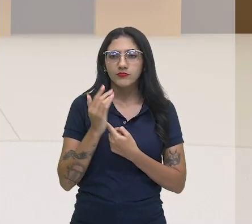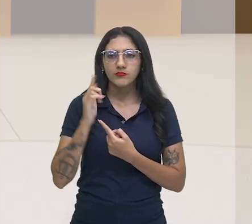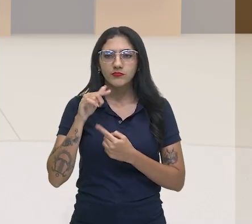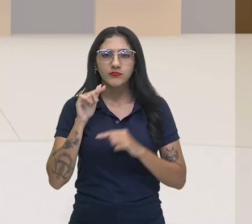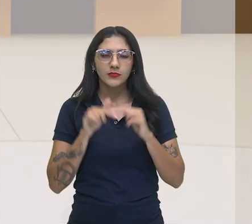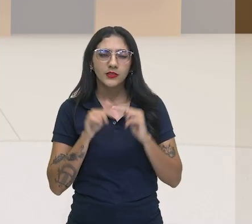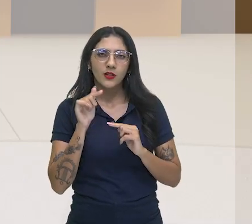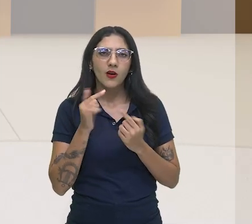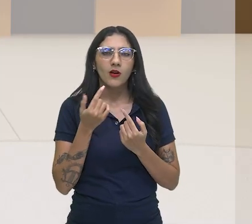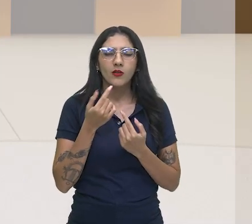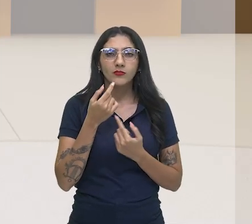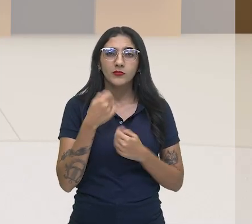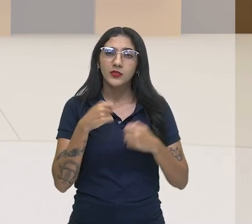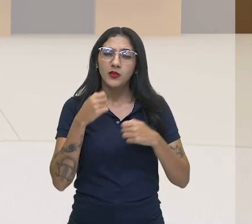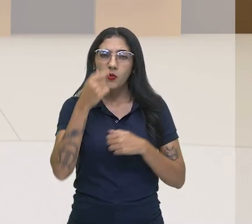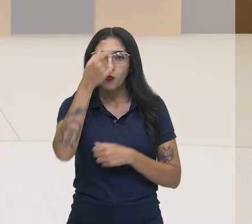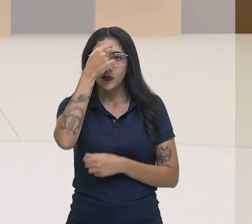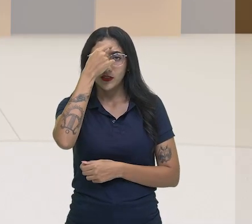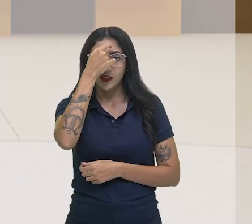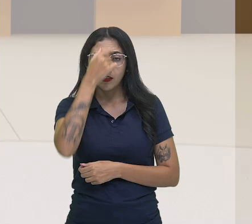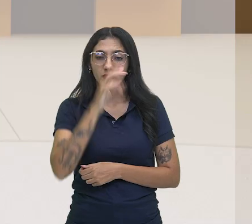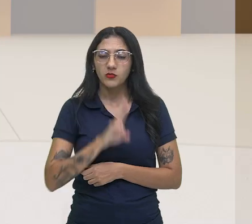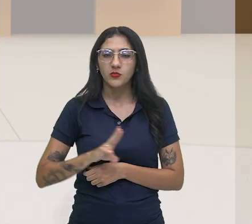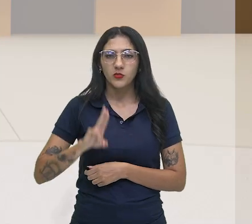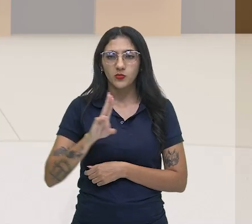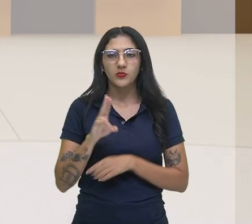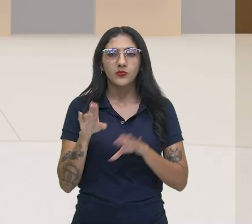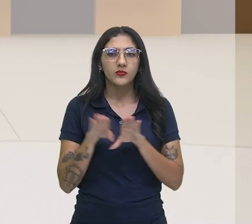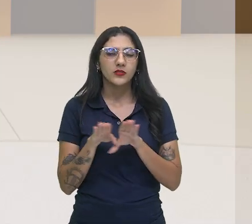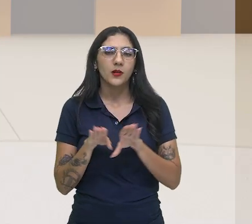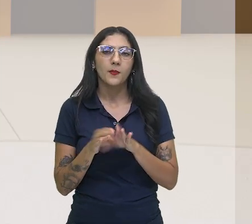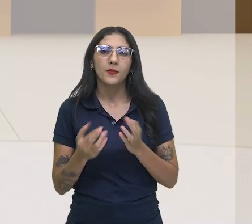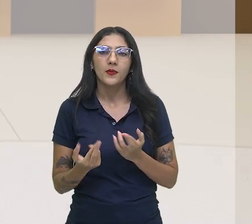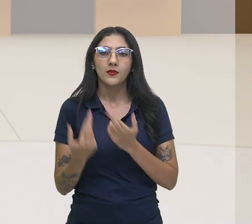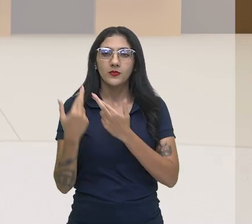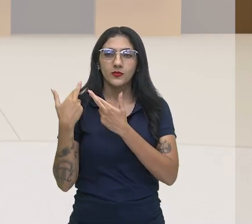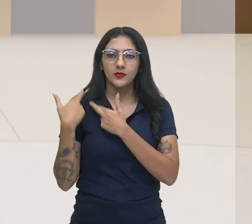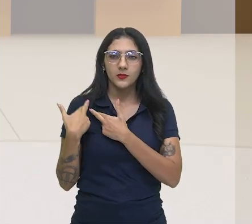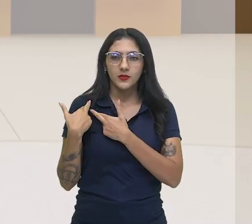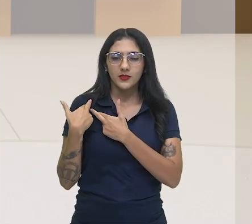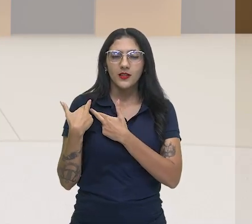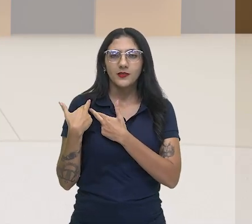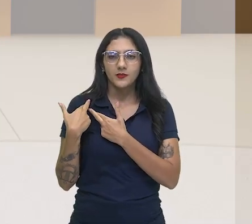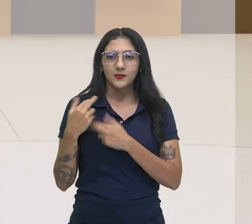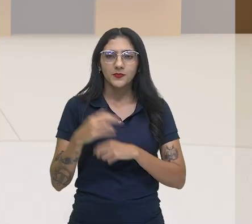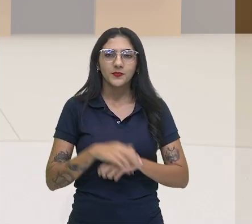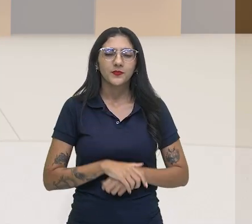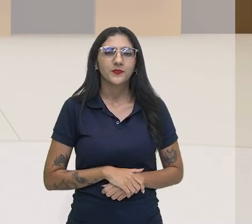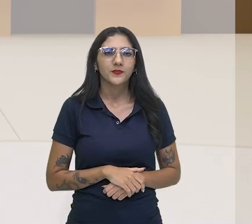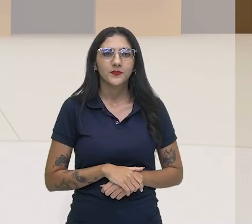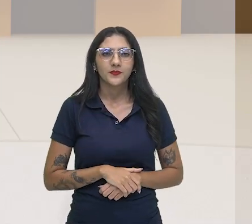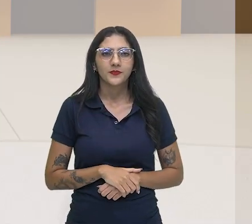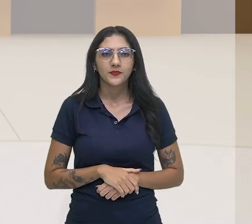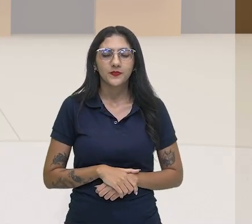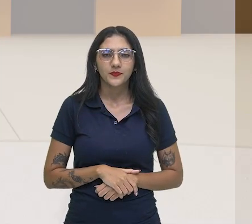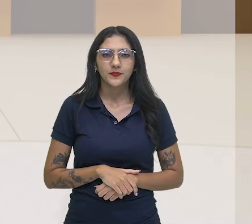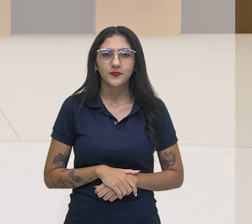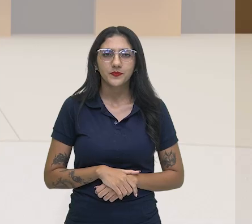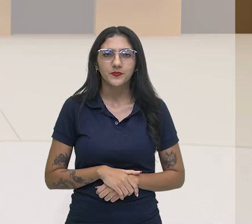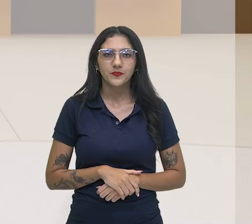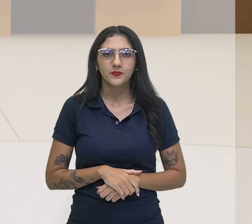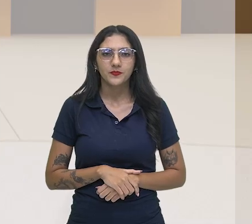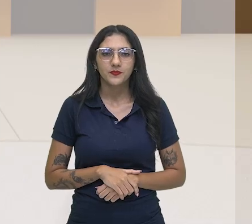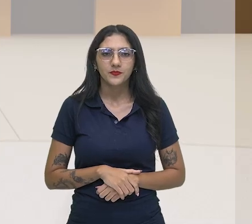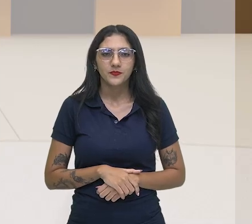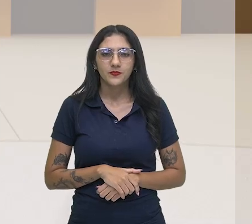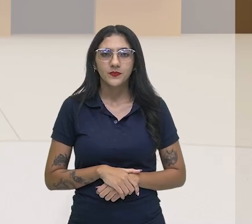da conscientização da utilização, mas também uma responsabilidade local. E claro, temos aqui